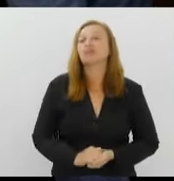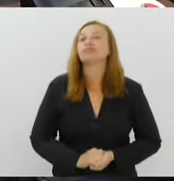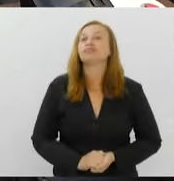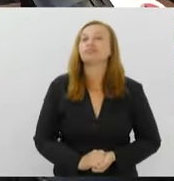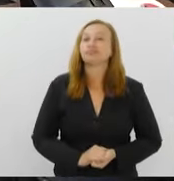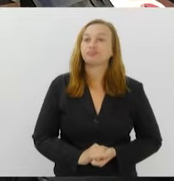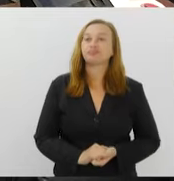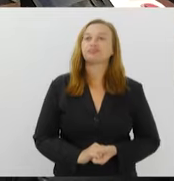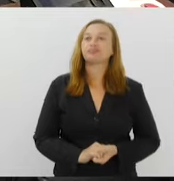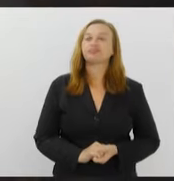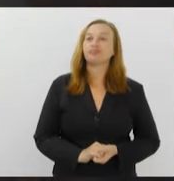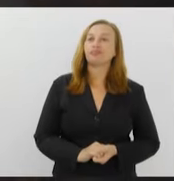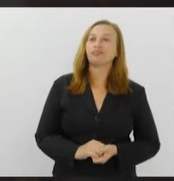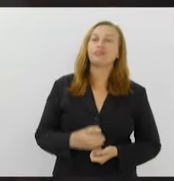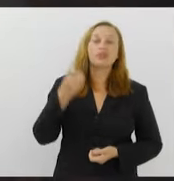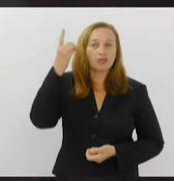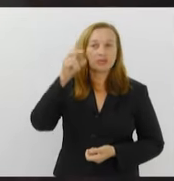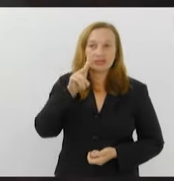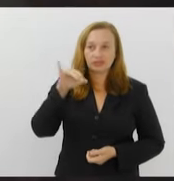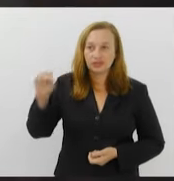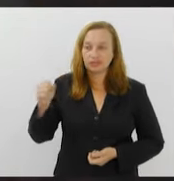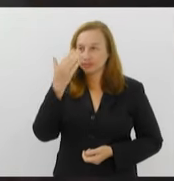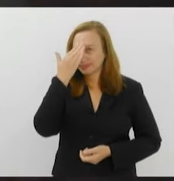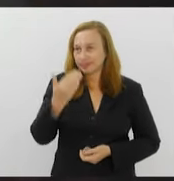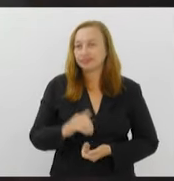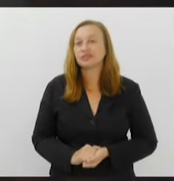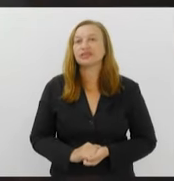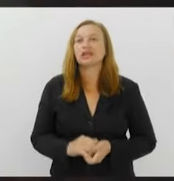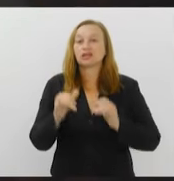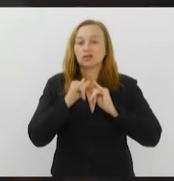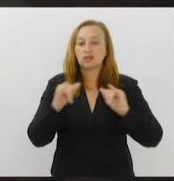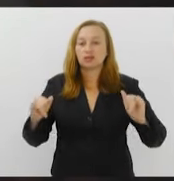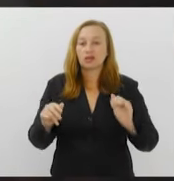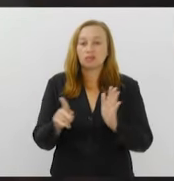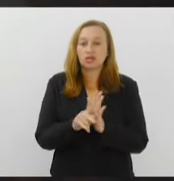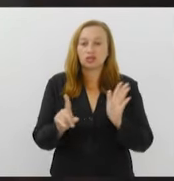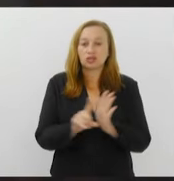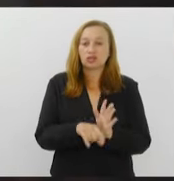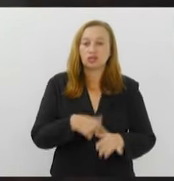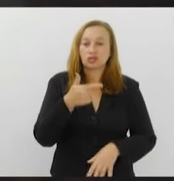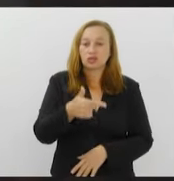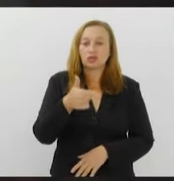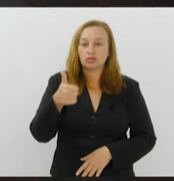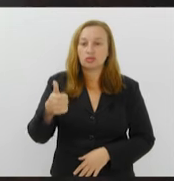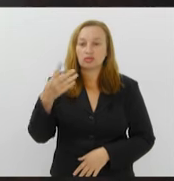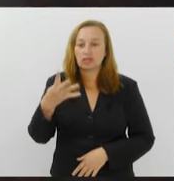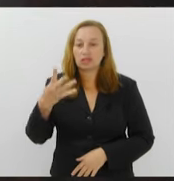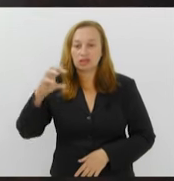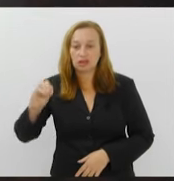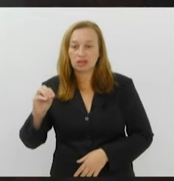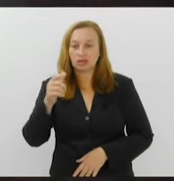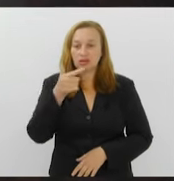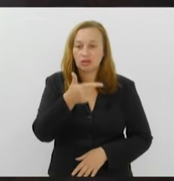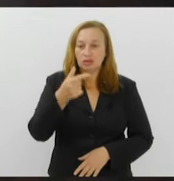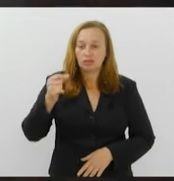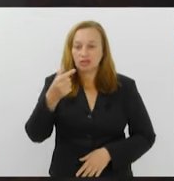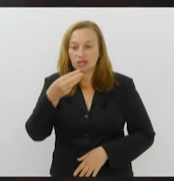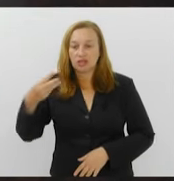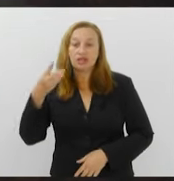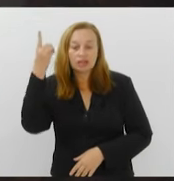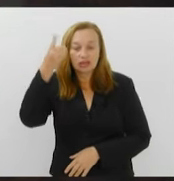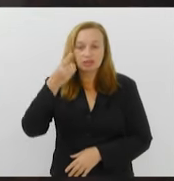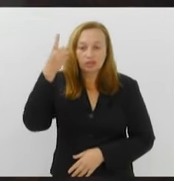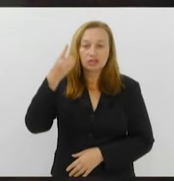Obrigado, Vossa Excelência, deputado Vinícius Cozzolino. Anuncio o projeto de lei número 2140 de 2023, de autoria